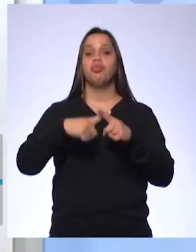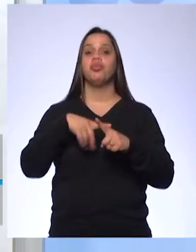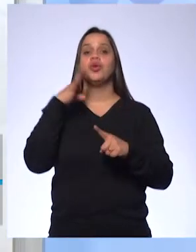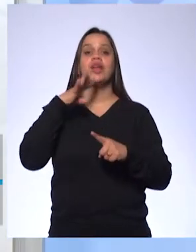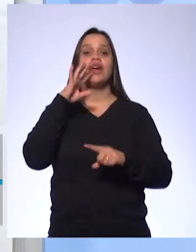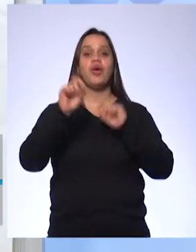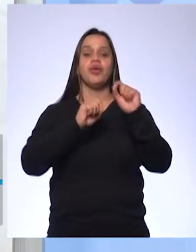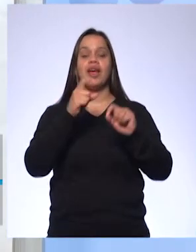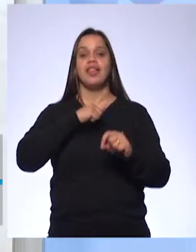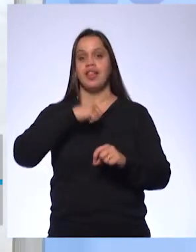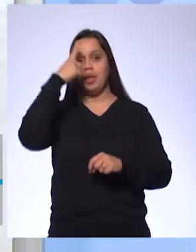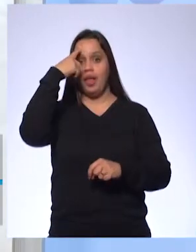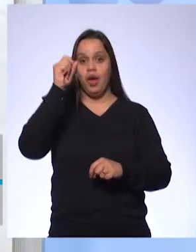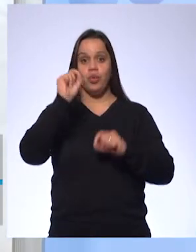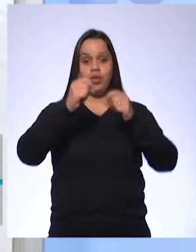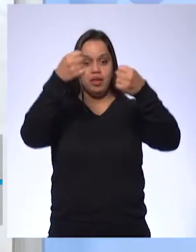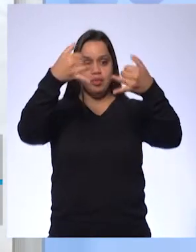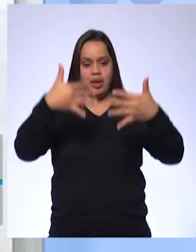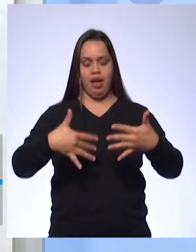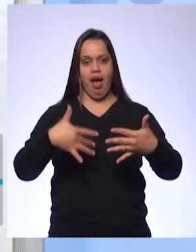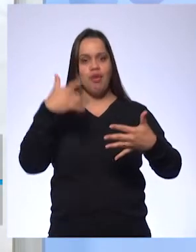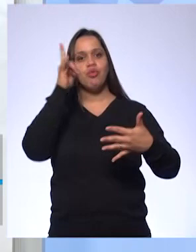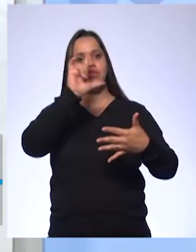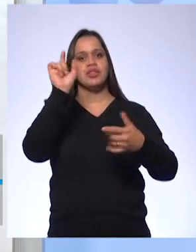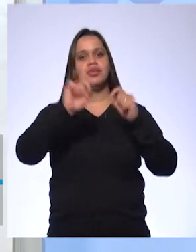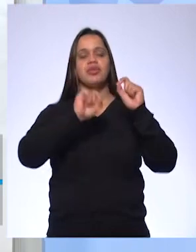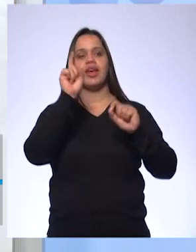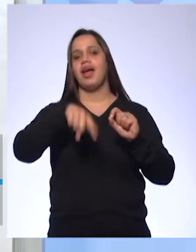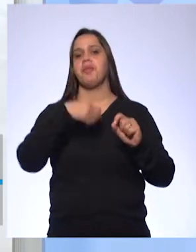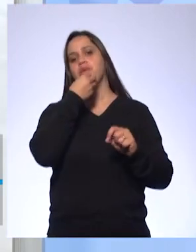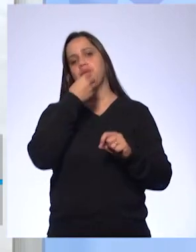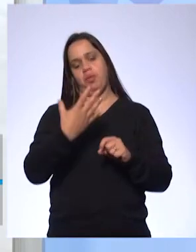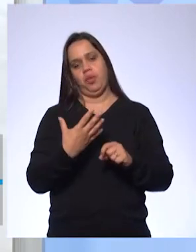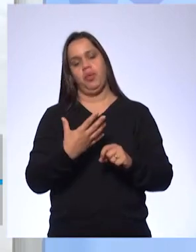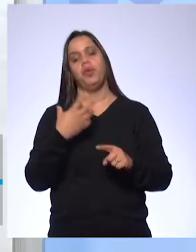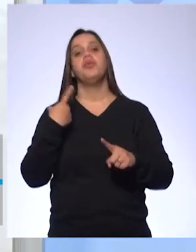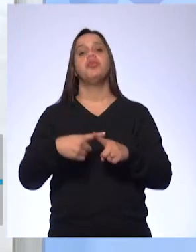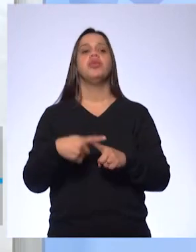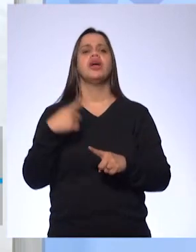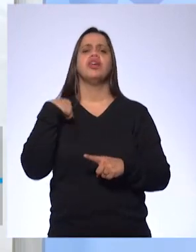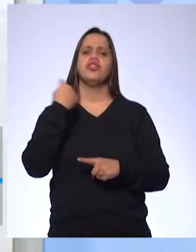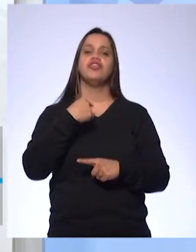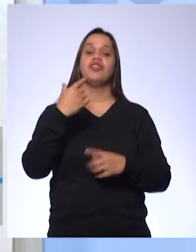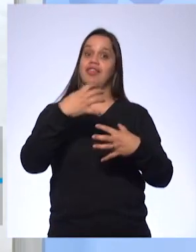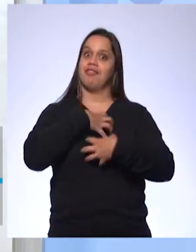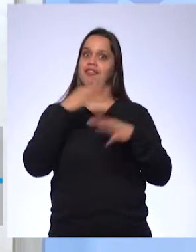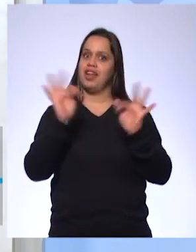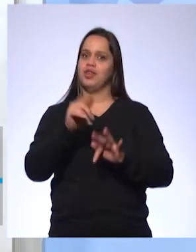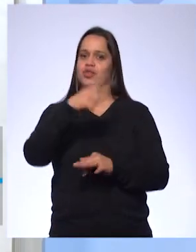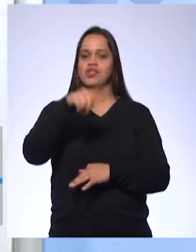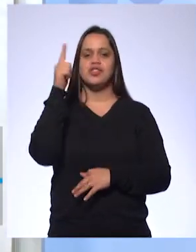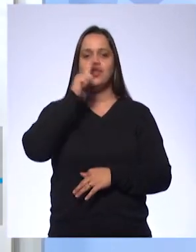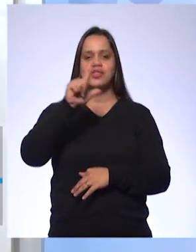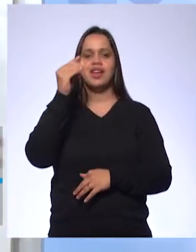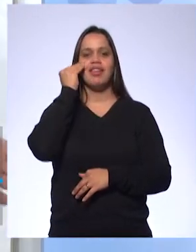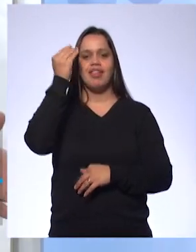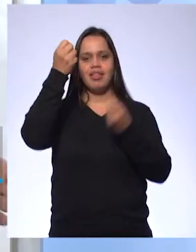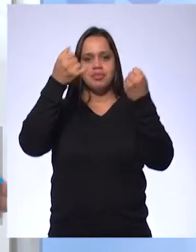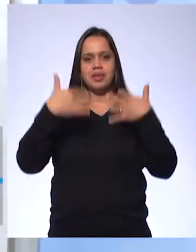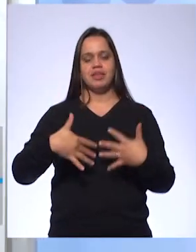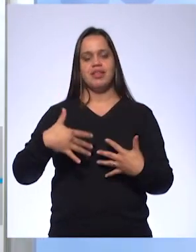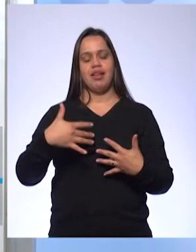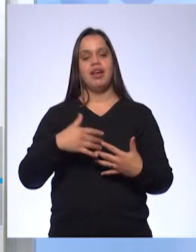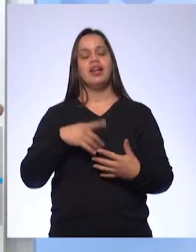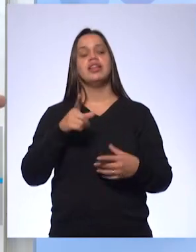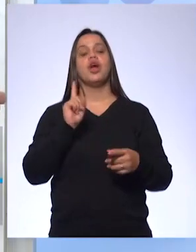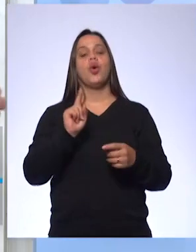uma ideia para explicar o que está acontecendo, é uma coisa essencial, é muito bacana isso daí. A gente fica muito feliz quando acontece isso. Uma das